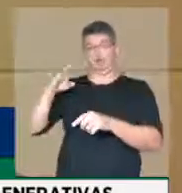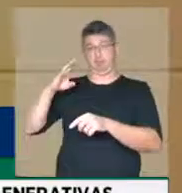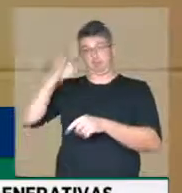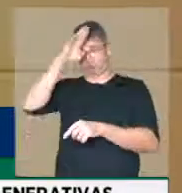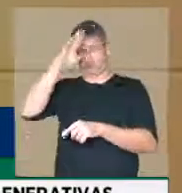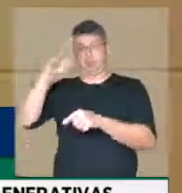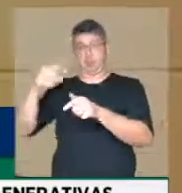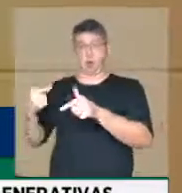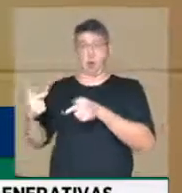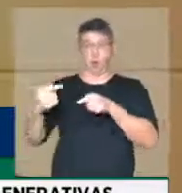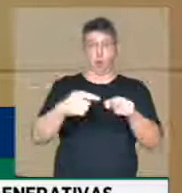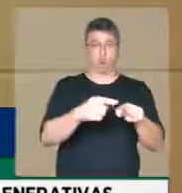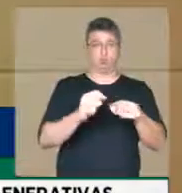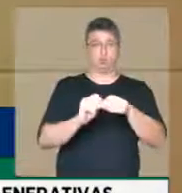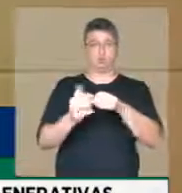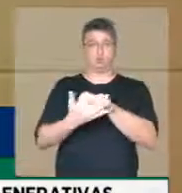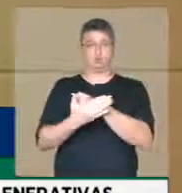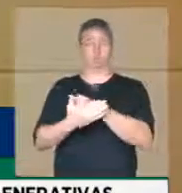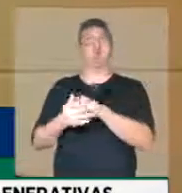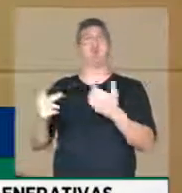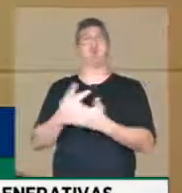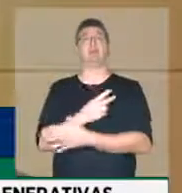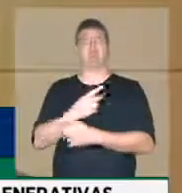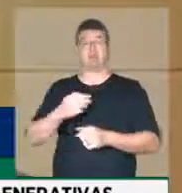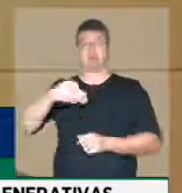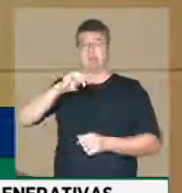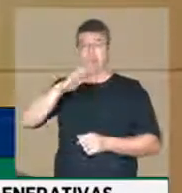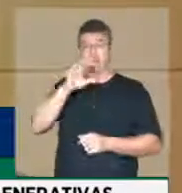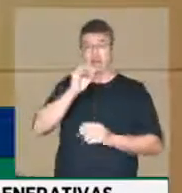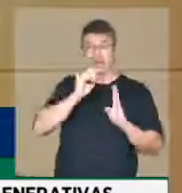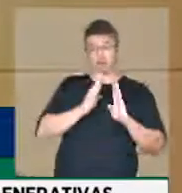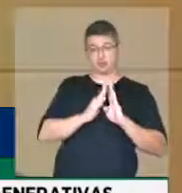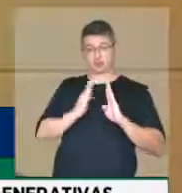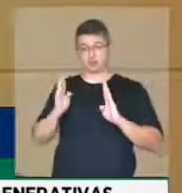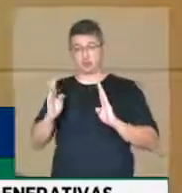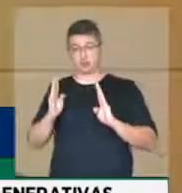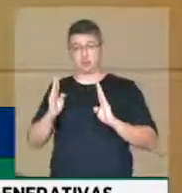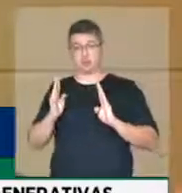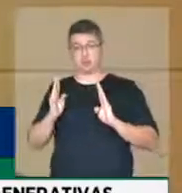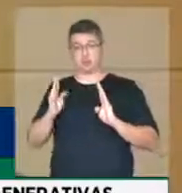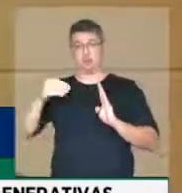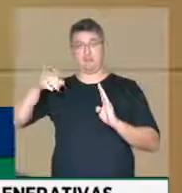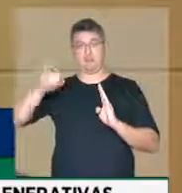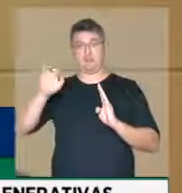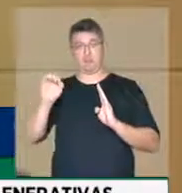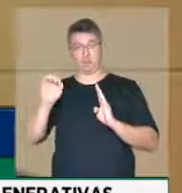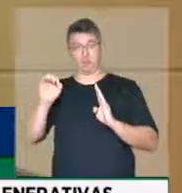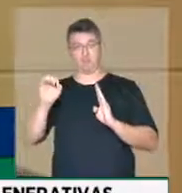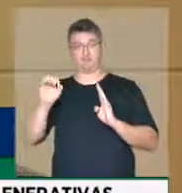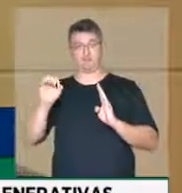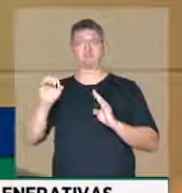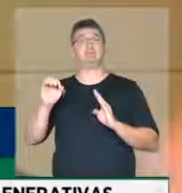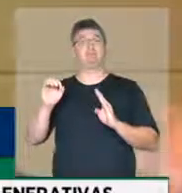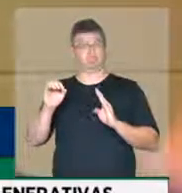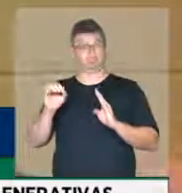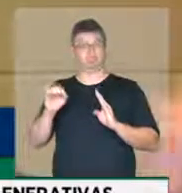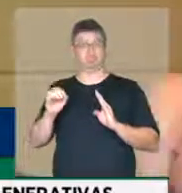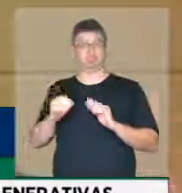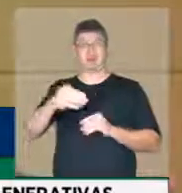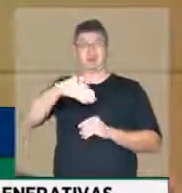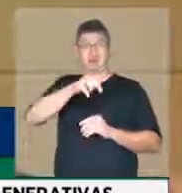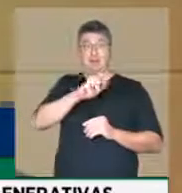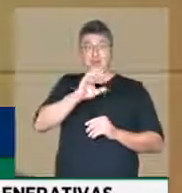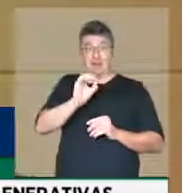coronavírus desabou de março desse ano para cá. Repare, presidente, eram em